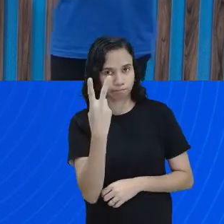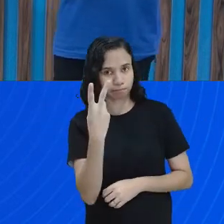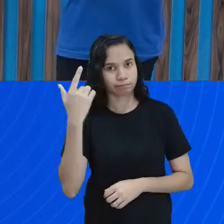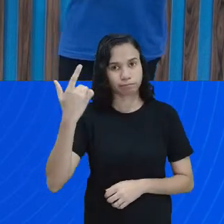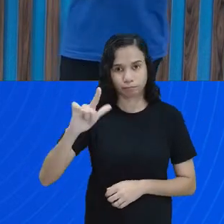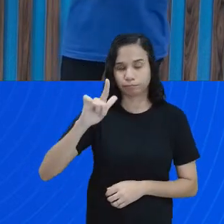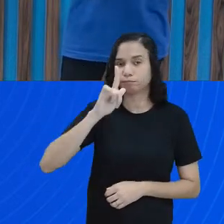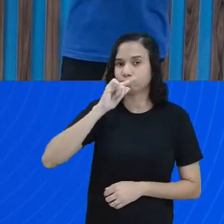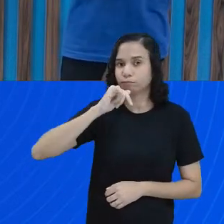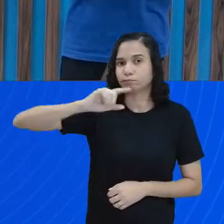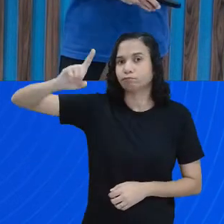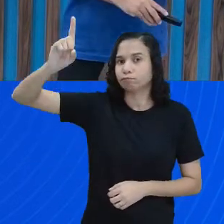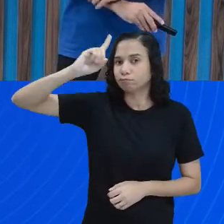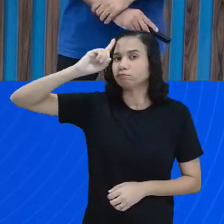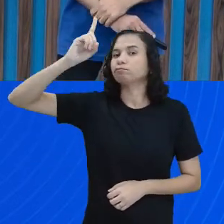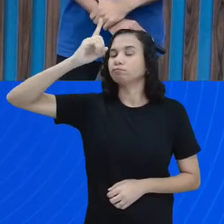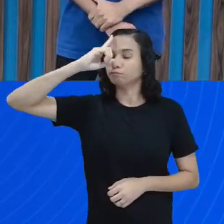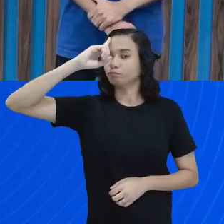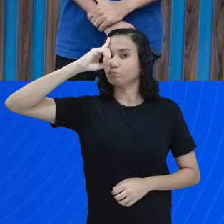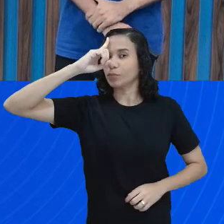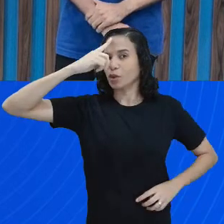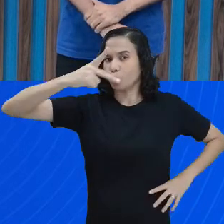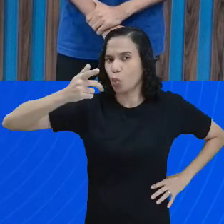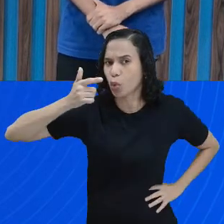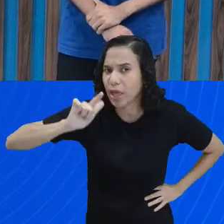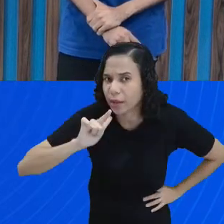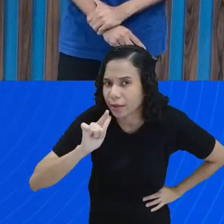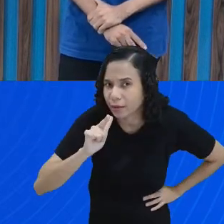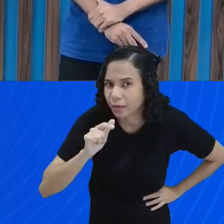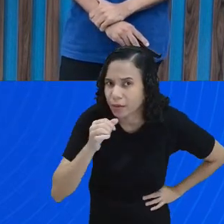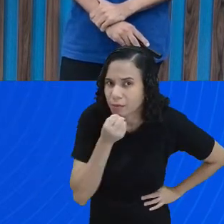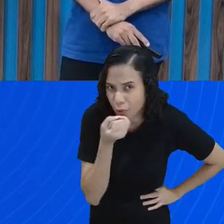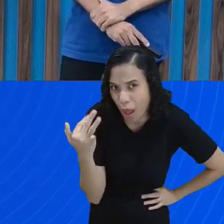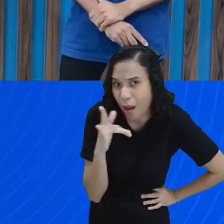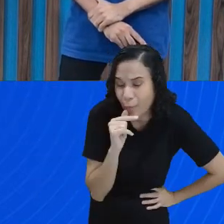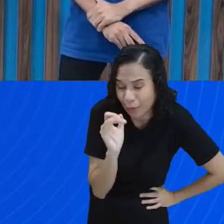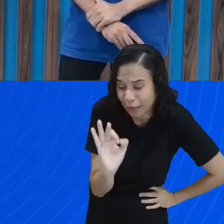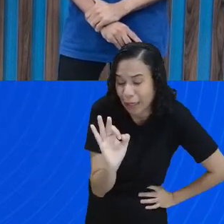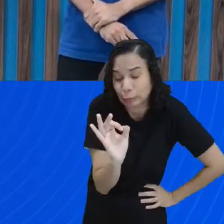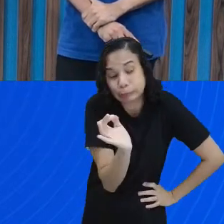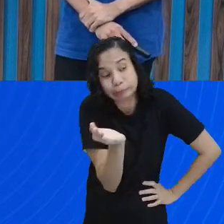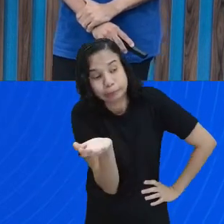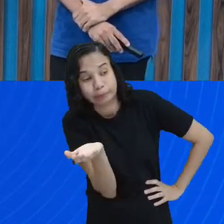litros de água por dia. Será que você está bebendo essa quantidade de água?